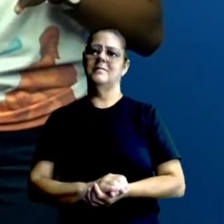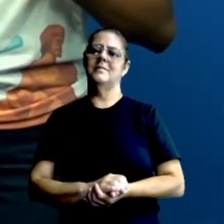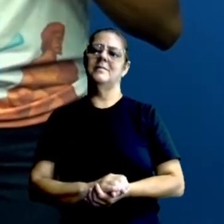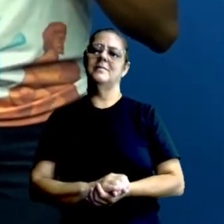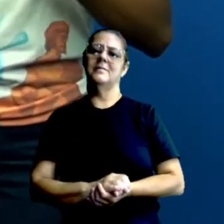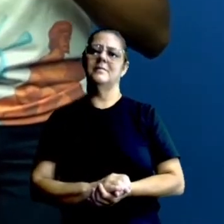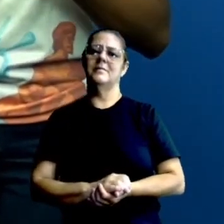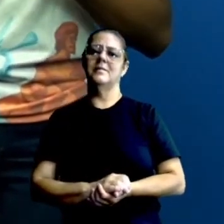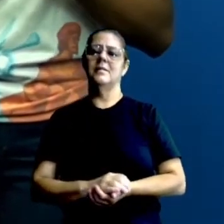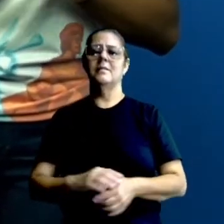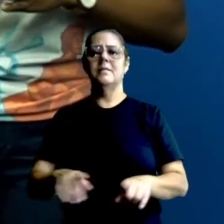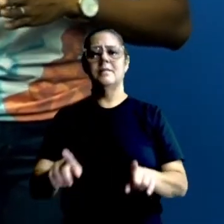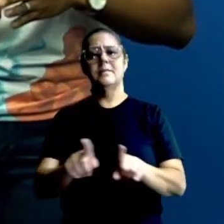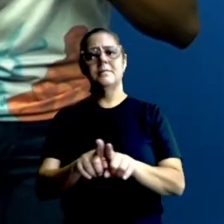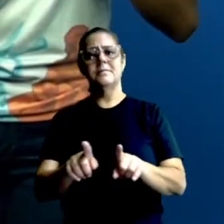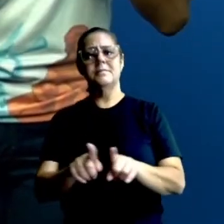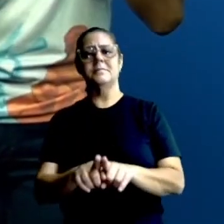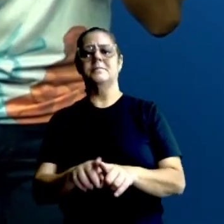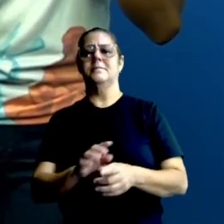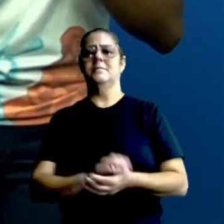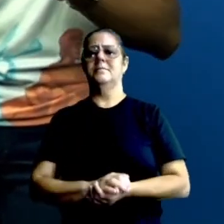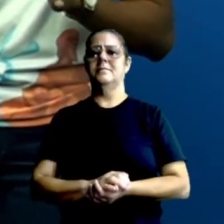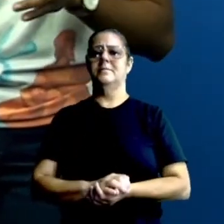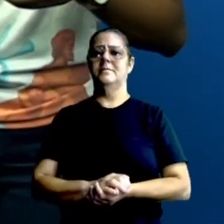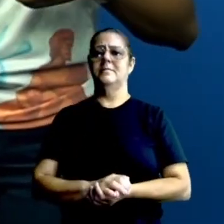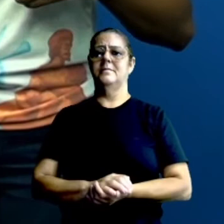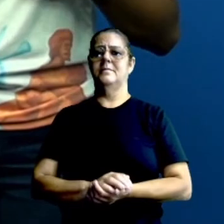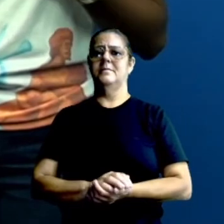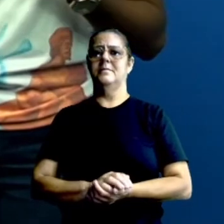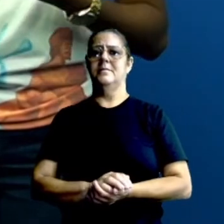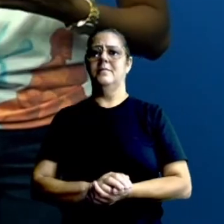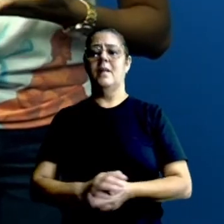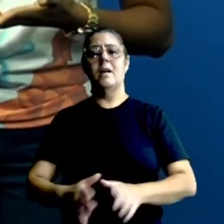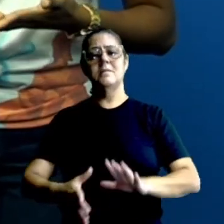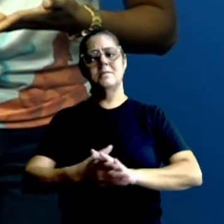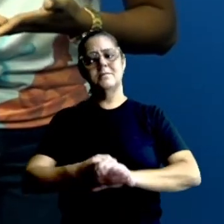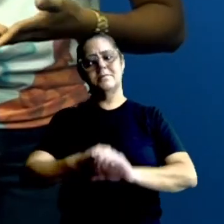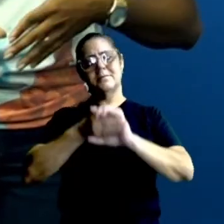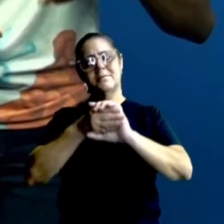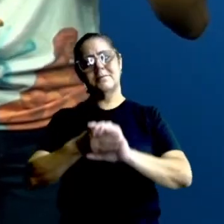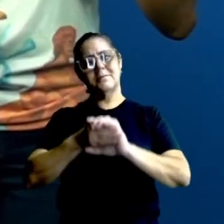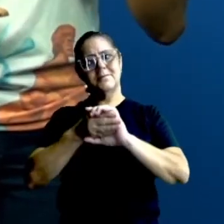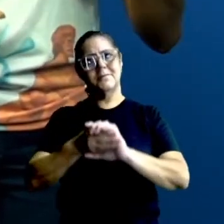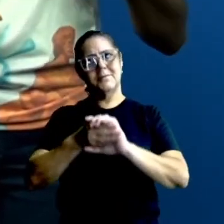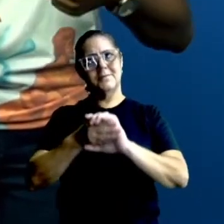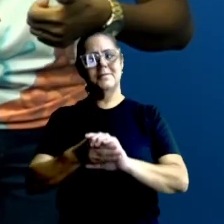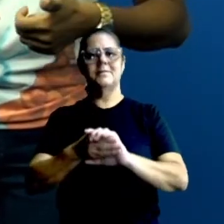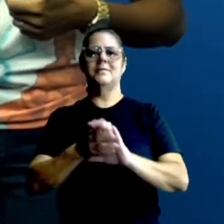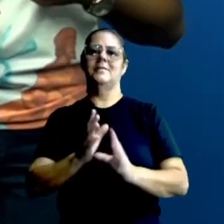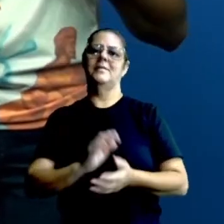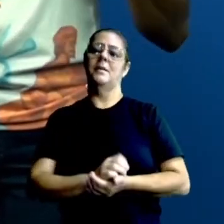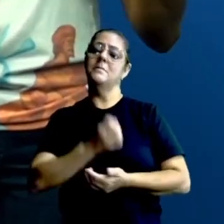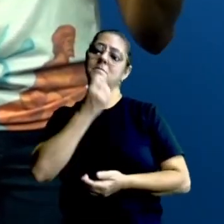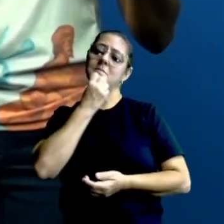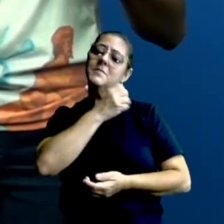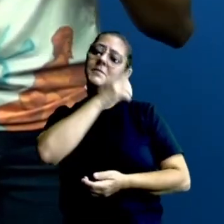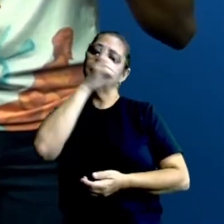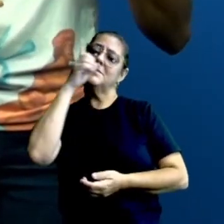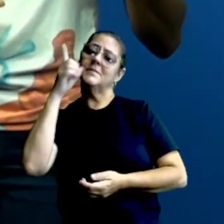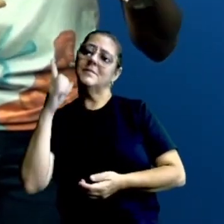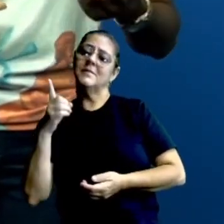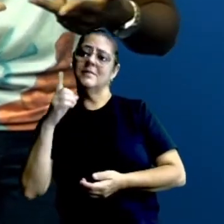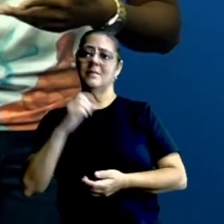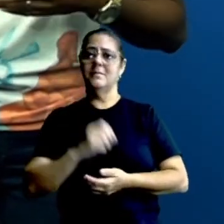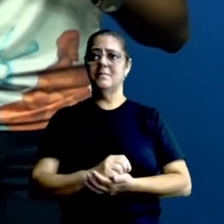thanks. Também tivemos as greetings, que são as saudações, good morning, que é o bom dia,